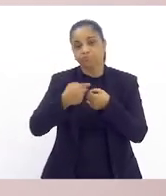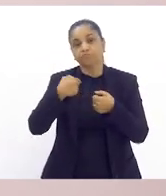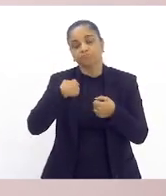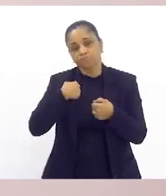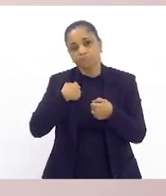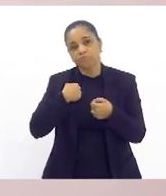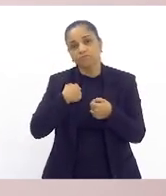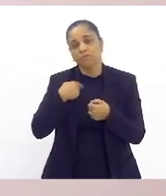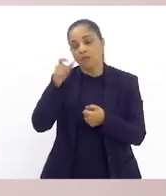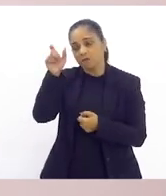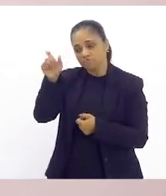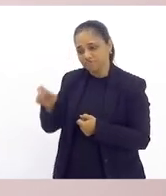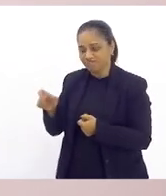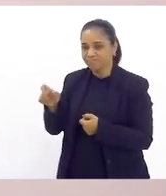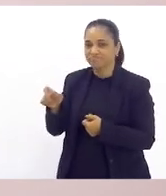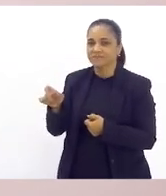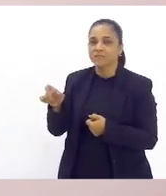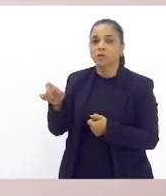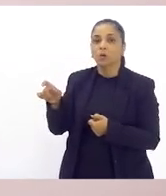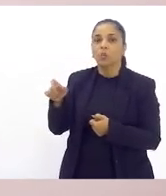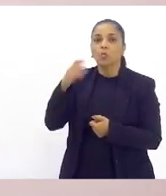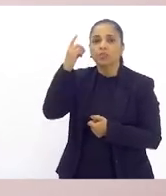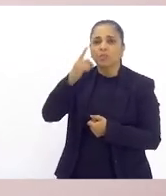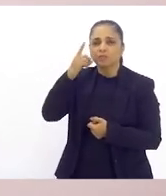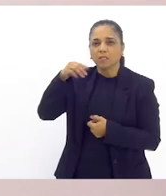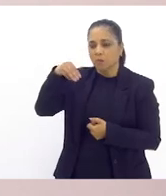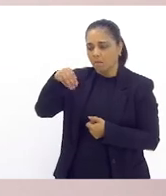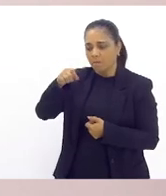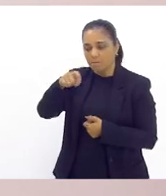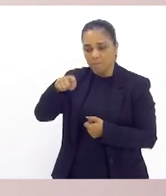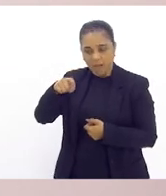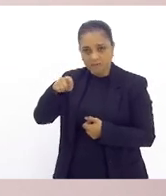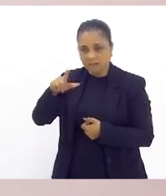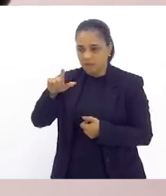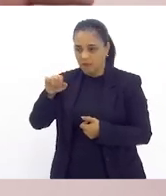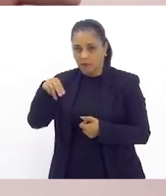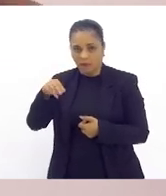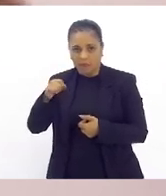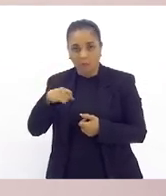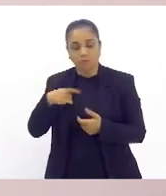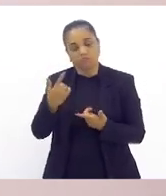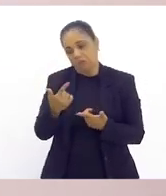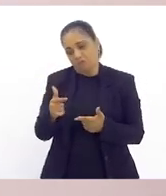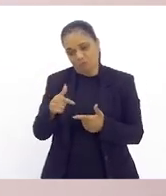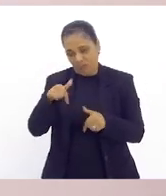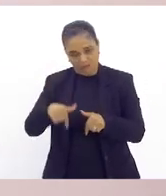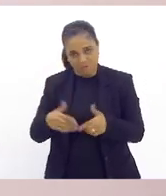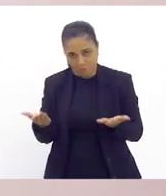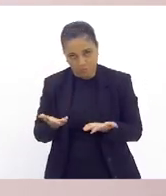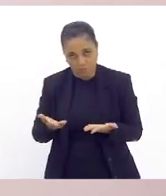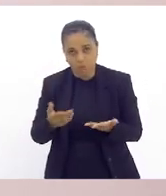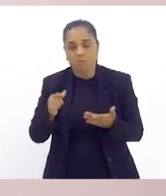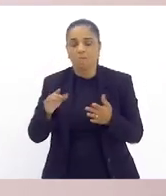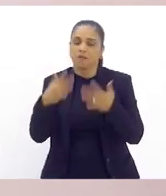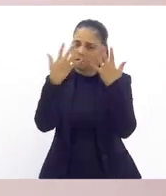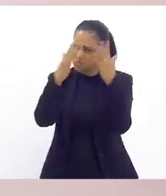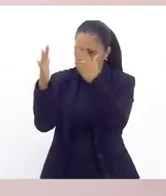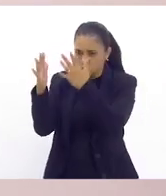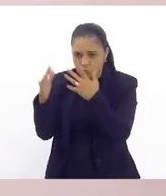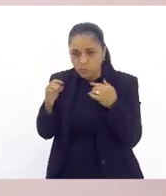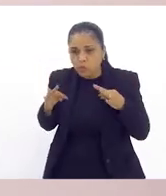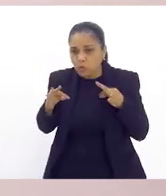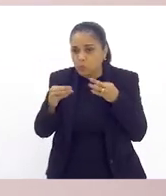ele não tá aqui que é o deputado Max Lemos e parabeniza a todos pelas falas mas a